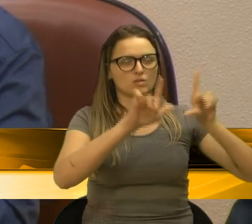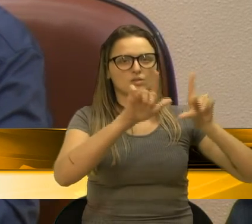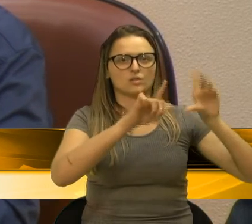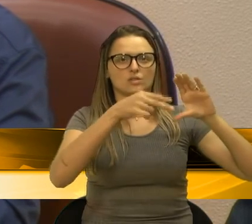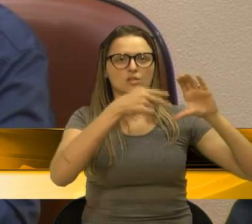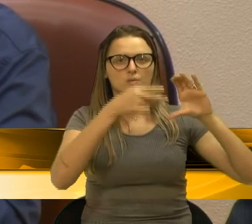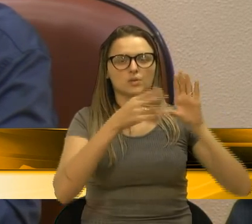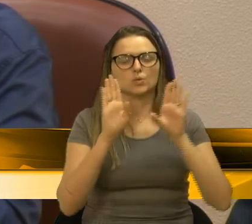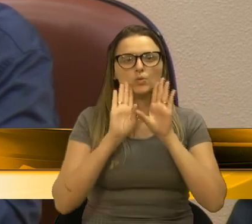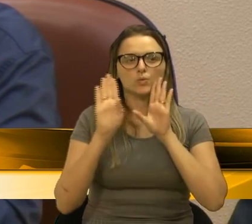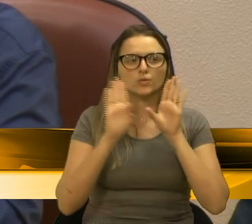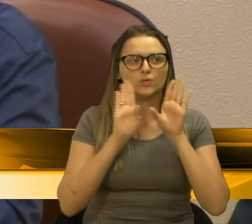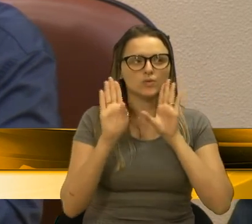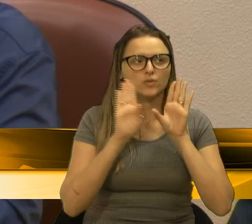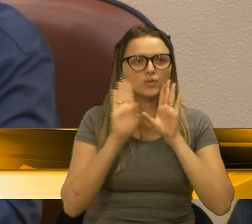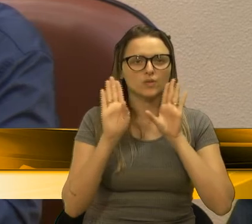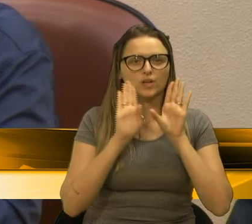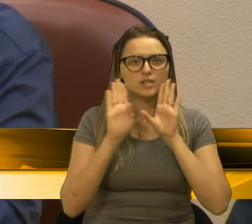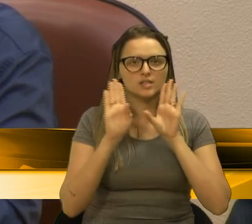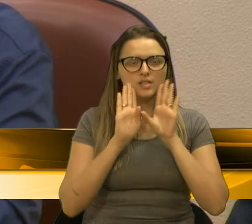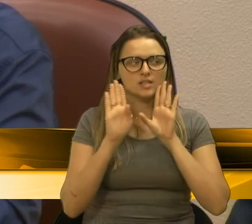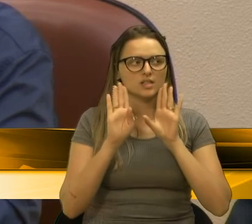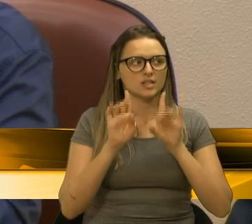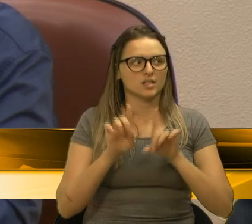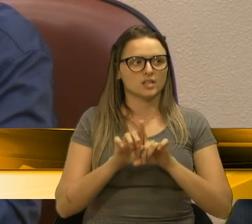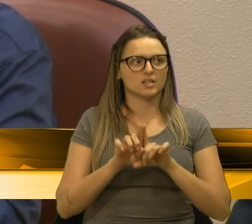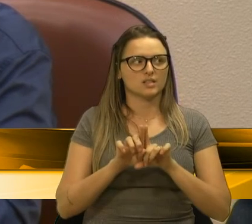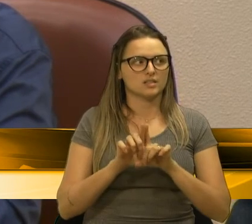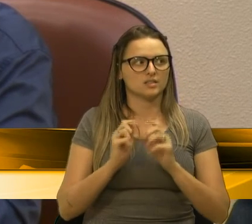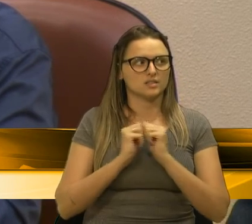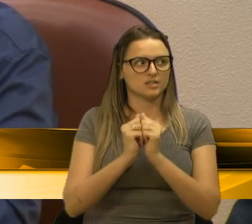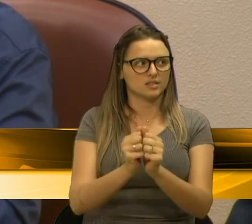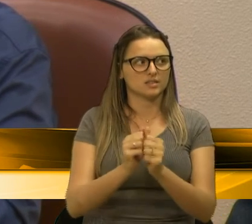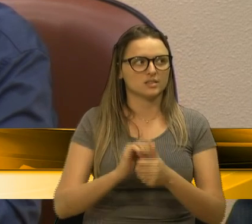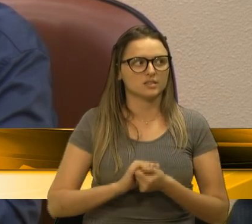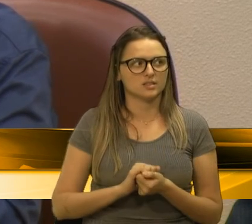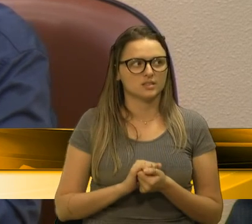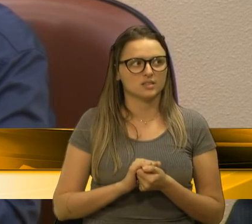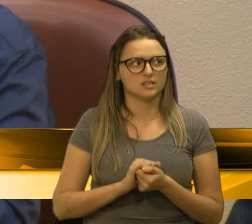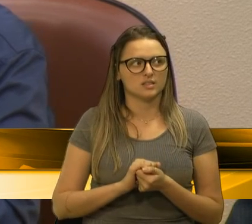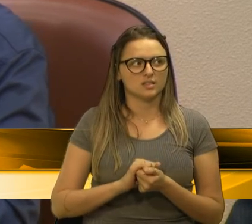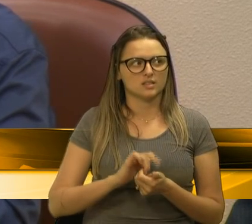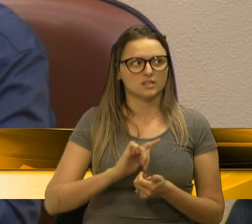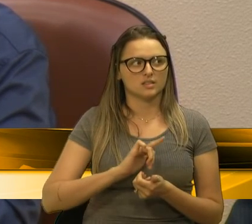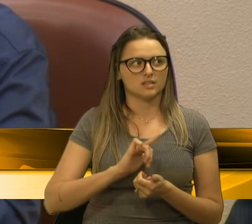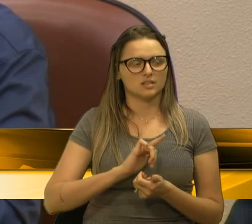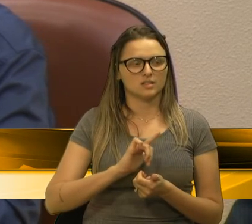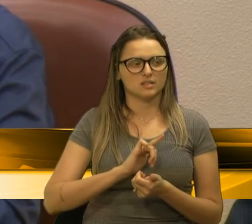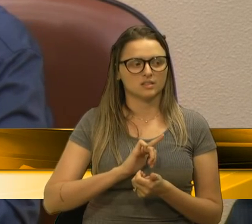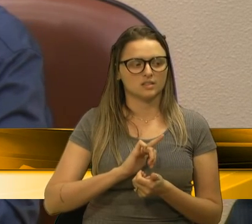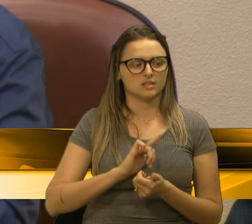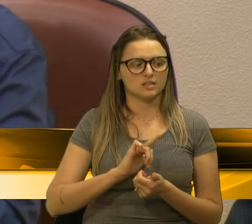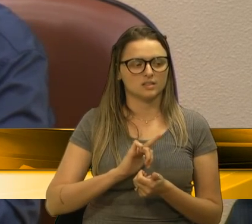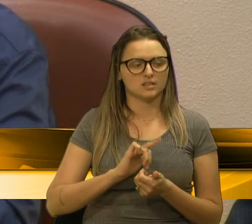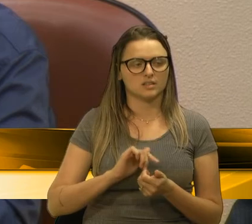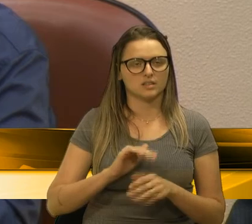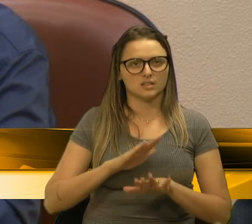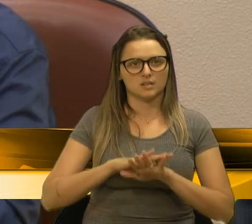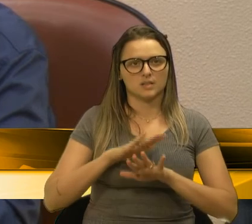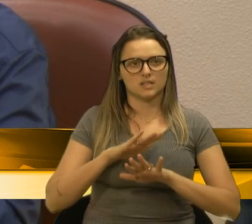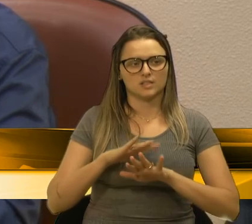sociais, o Facebook, da nossa casa, nós vamos... A comissão processante, ao contrário do que informamos anteriormente, vai dar uma coletiva